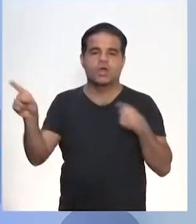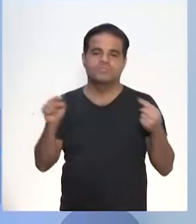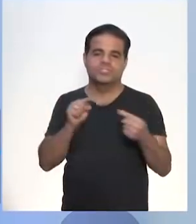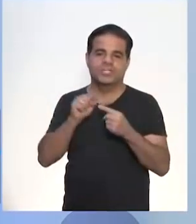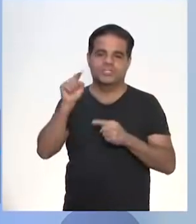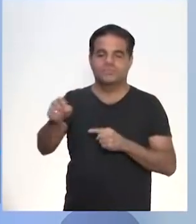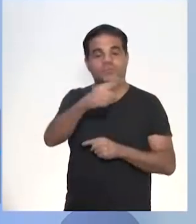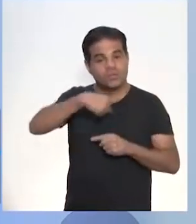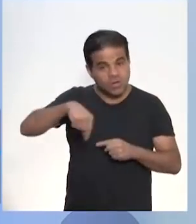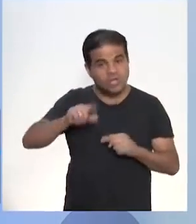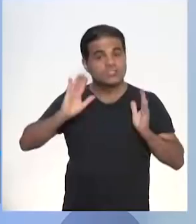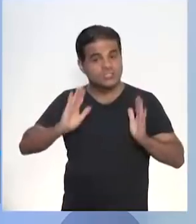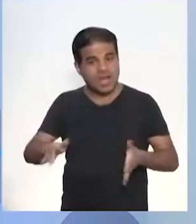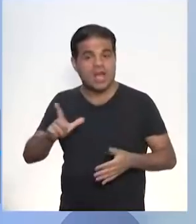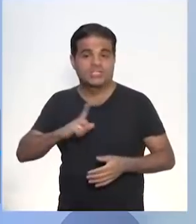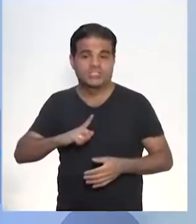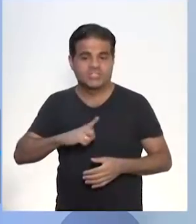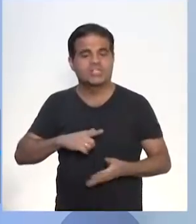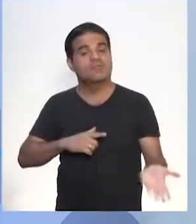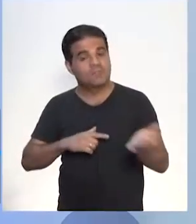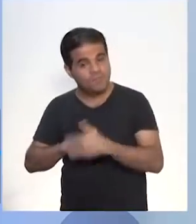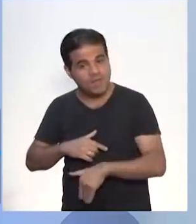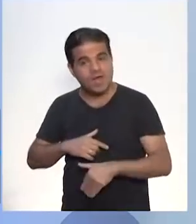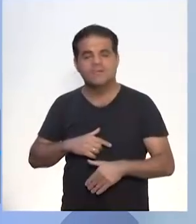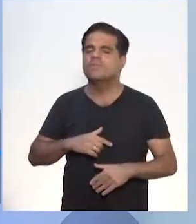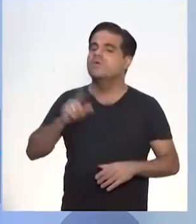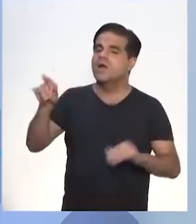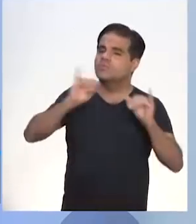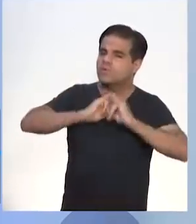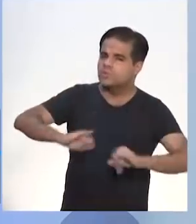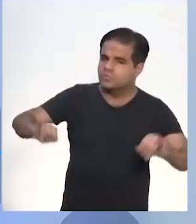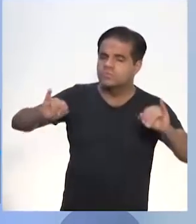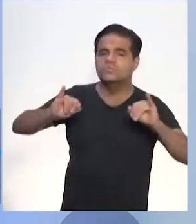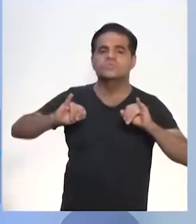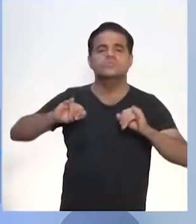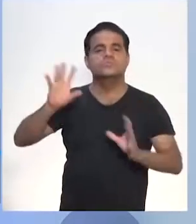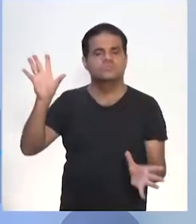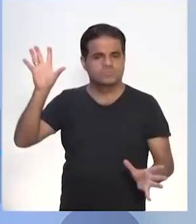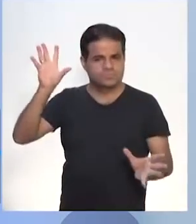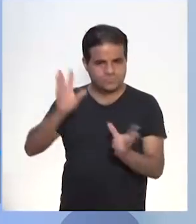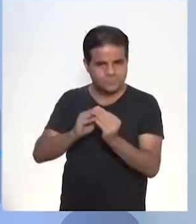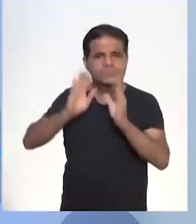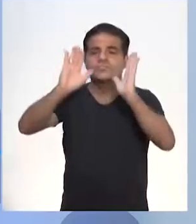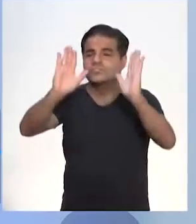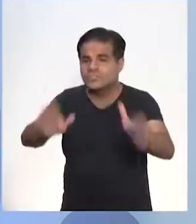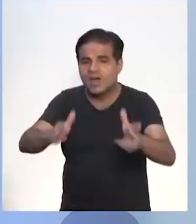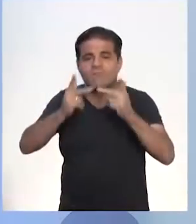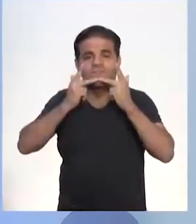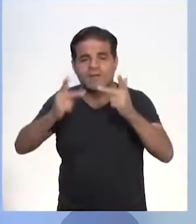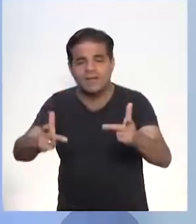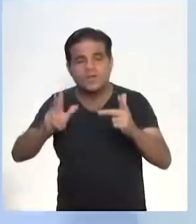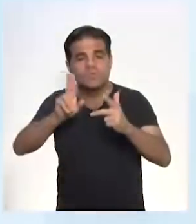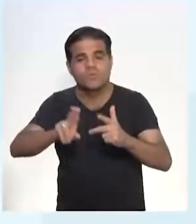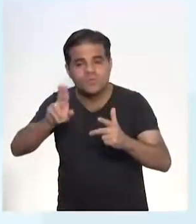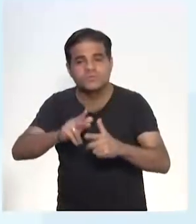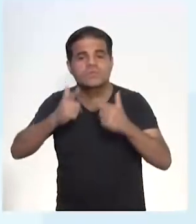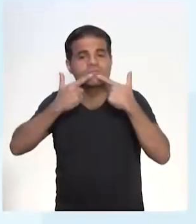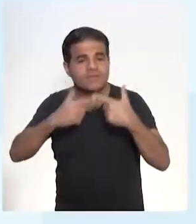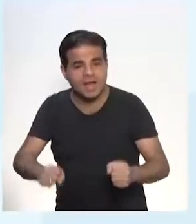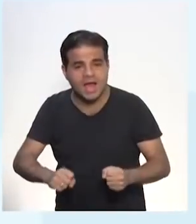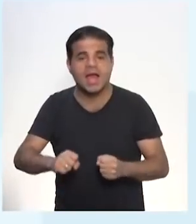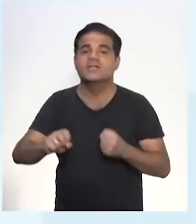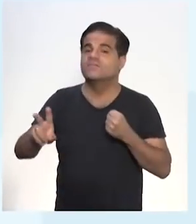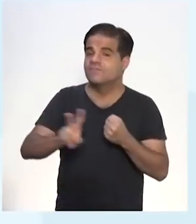objetivo que a gente tinha, certo? Isso. Então, vamos aí. O anúncio publicitário, então, só resumindo o que eu já falei, uso da linguagem